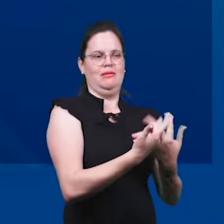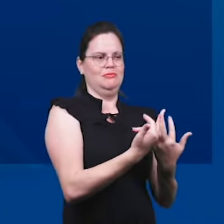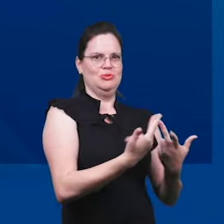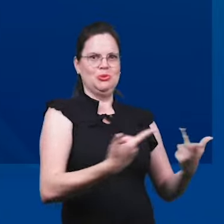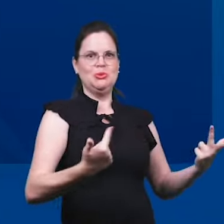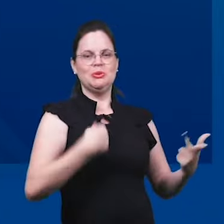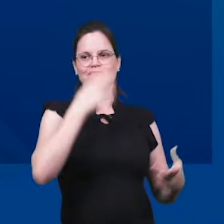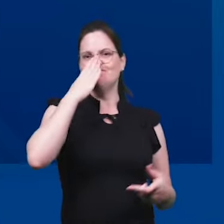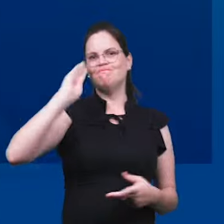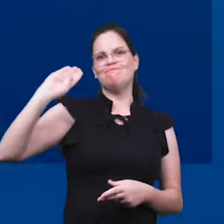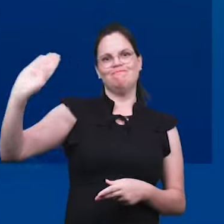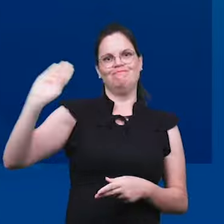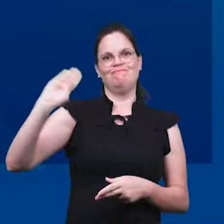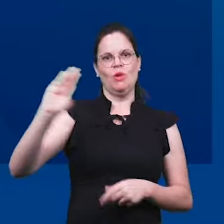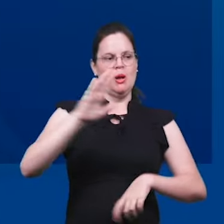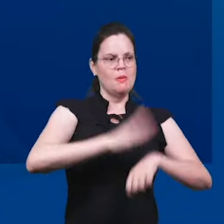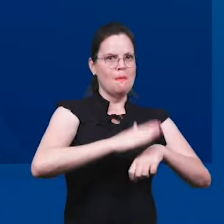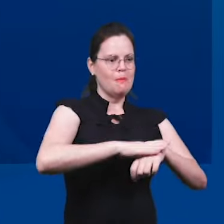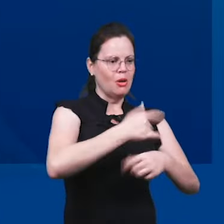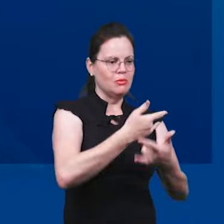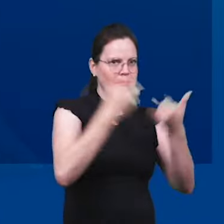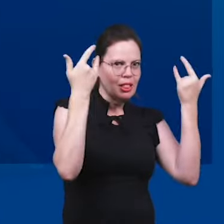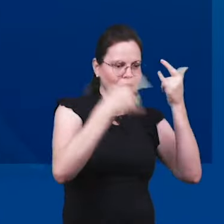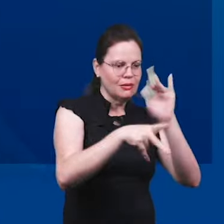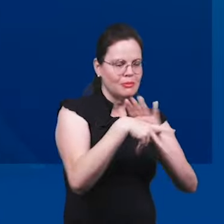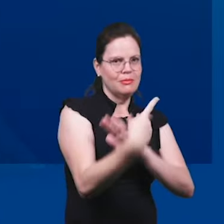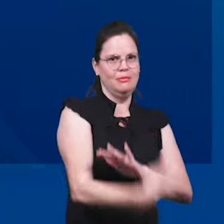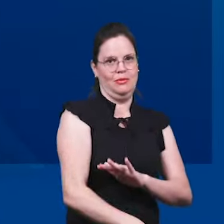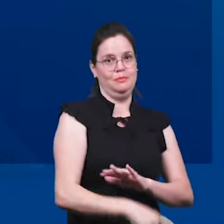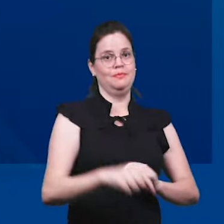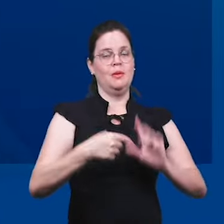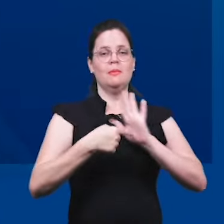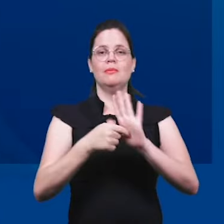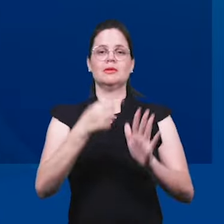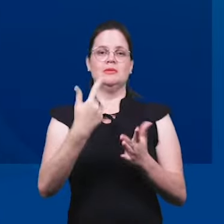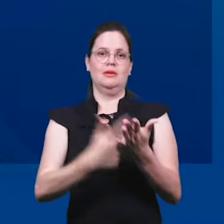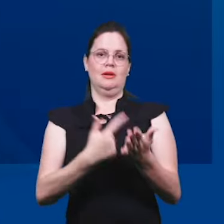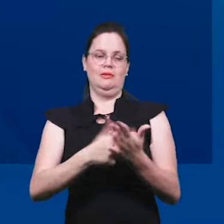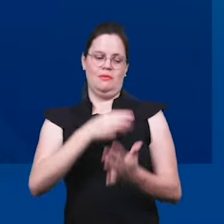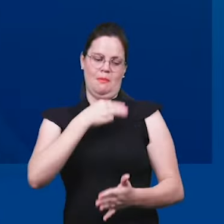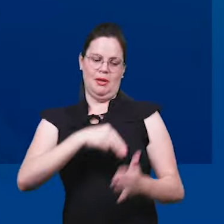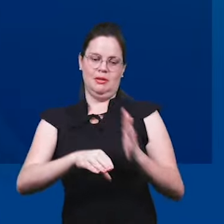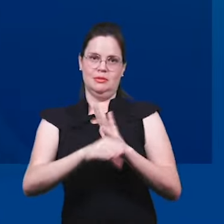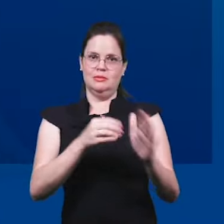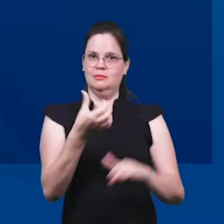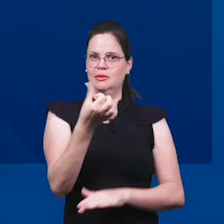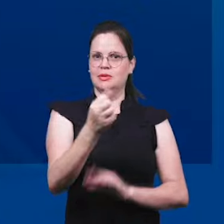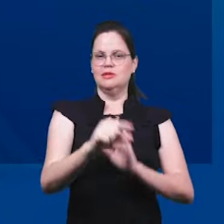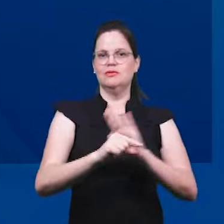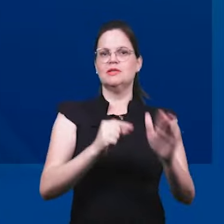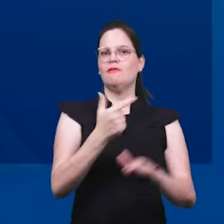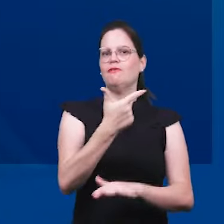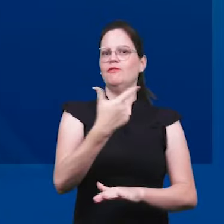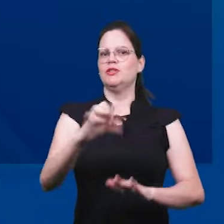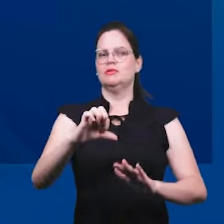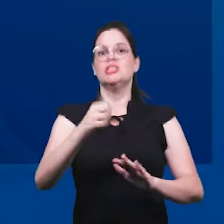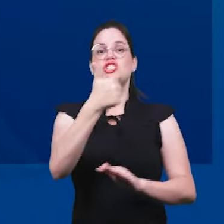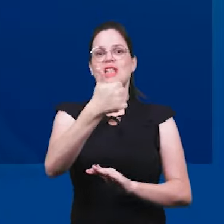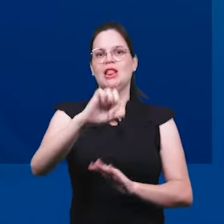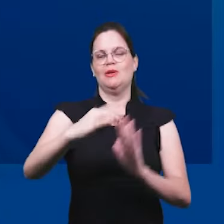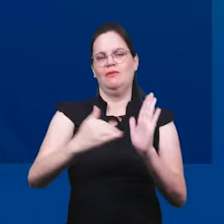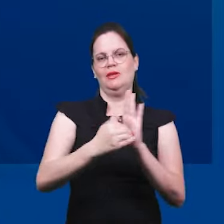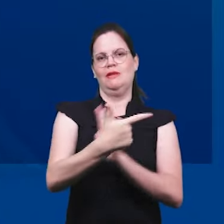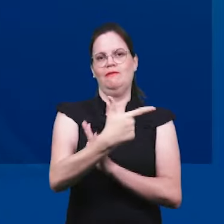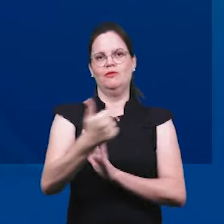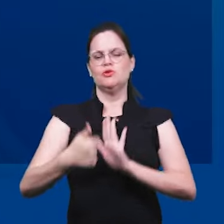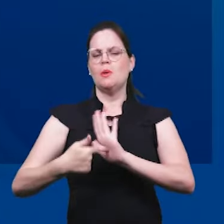prostituição. Viviam mais o reino material do que o reino espiritual. Em Mateus capítulo 6, verso 19 a 21 diz, não